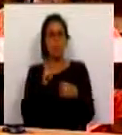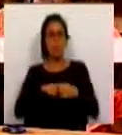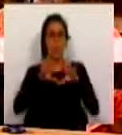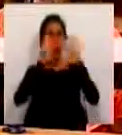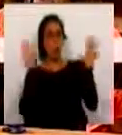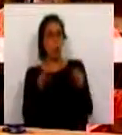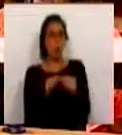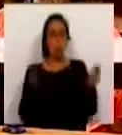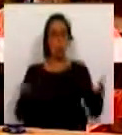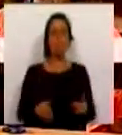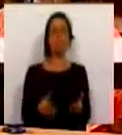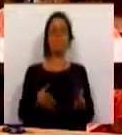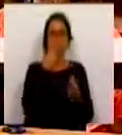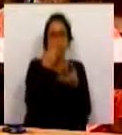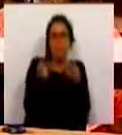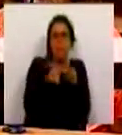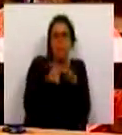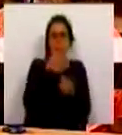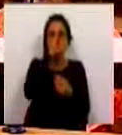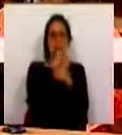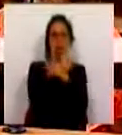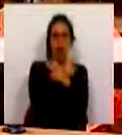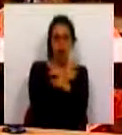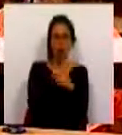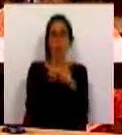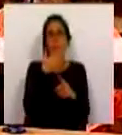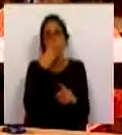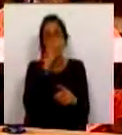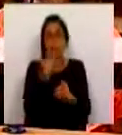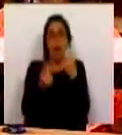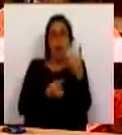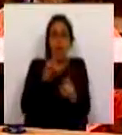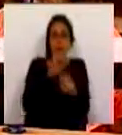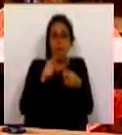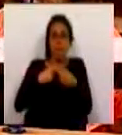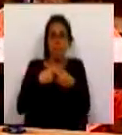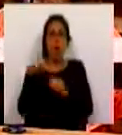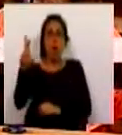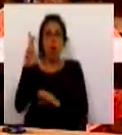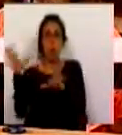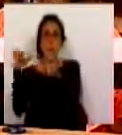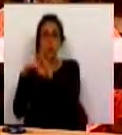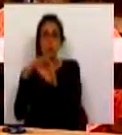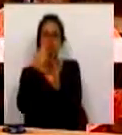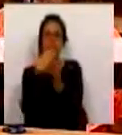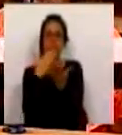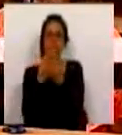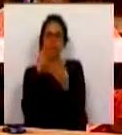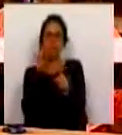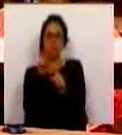global. A alegada proximidade do governo da Áustria, ou pelo menos de alguns dos seus membros, à Rússia, parece gerar uma